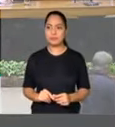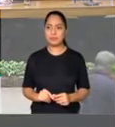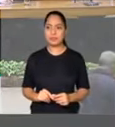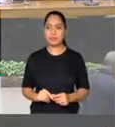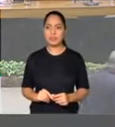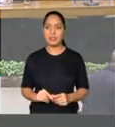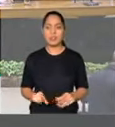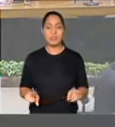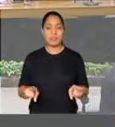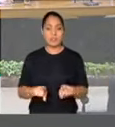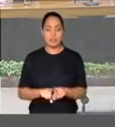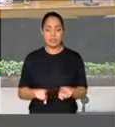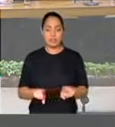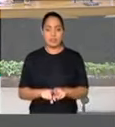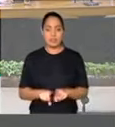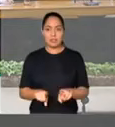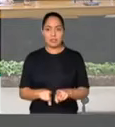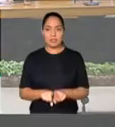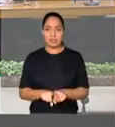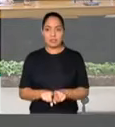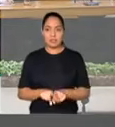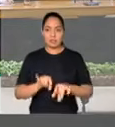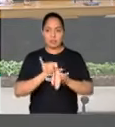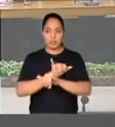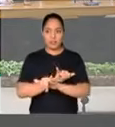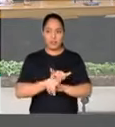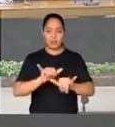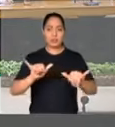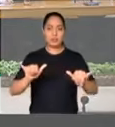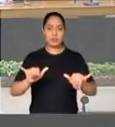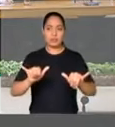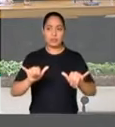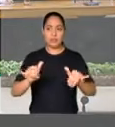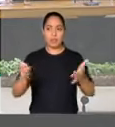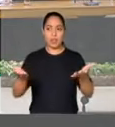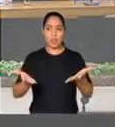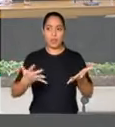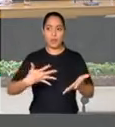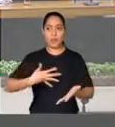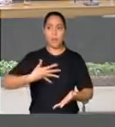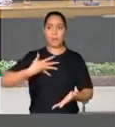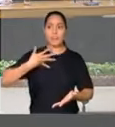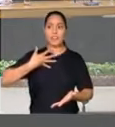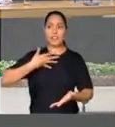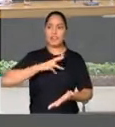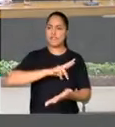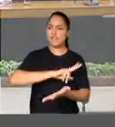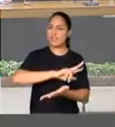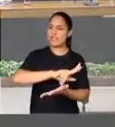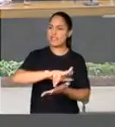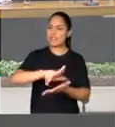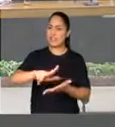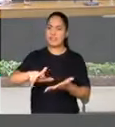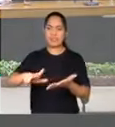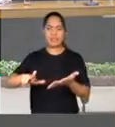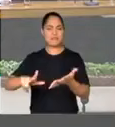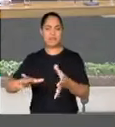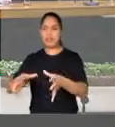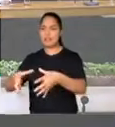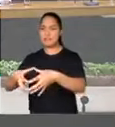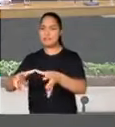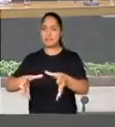Eu queria dizer que nós vamos homenagear várias entidades e várias pessoas